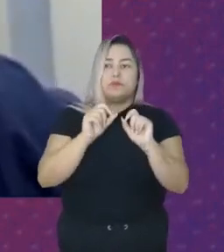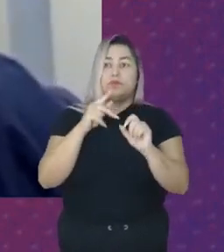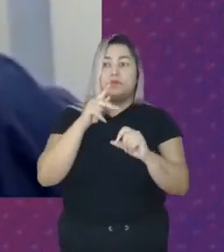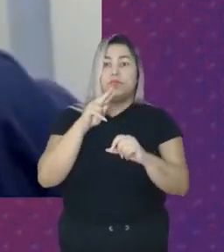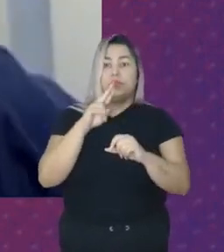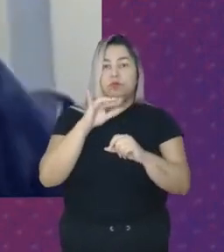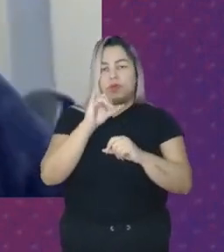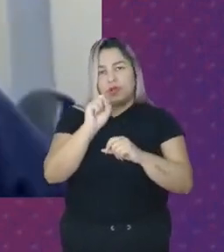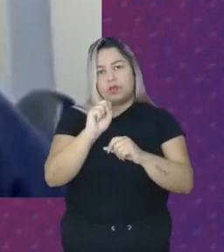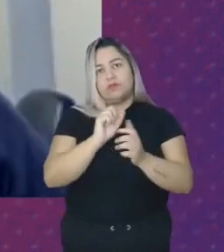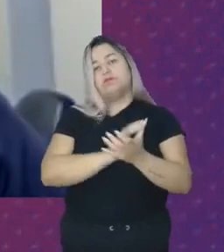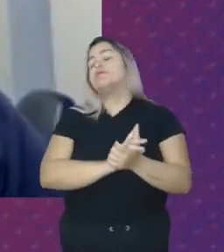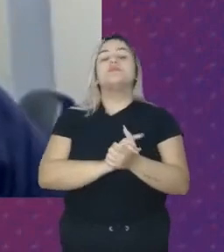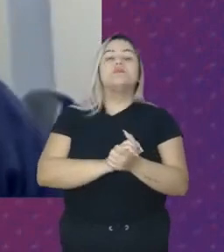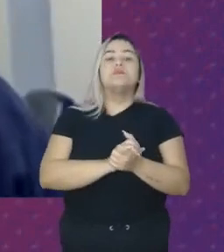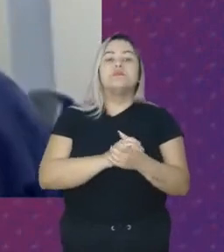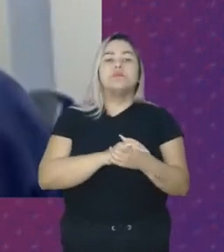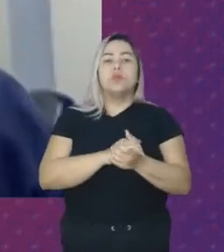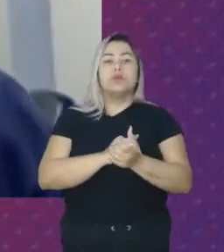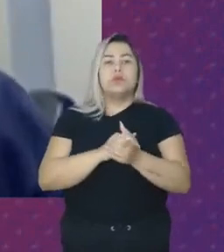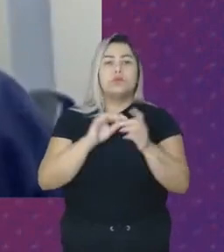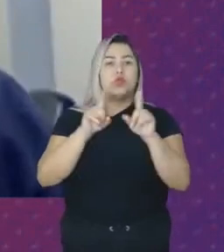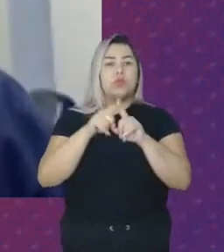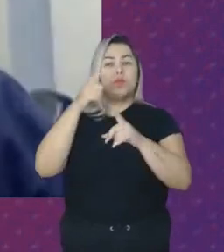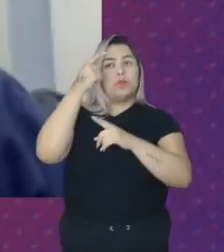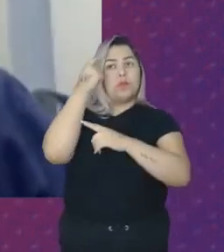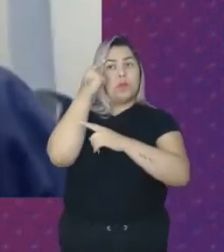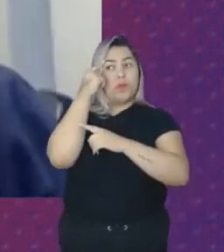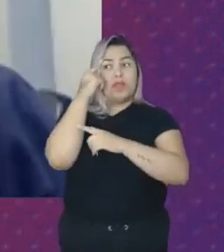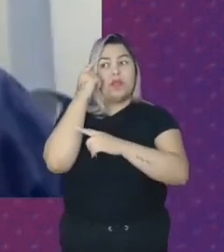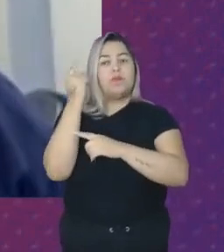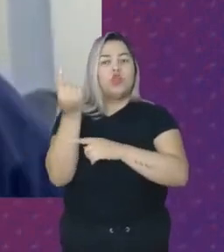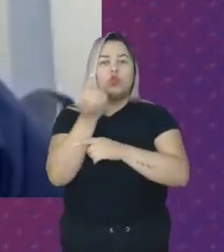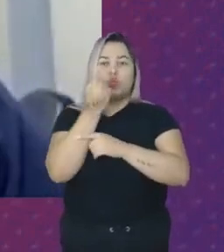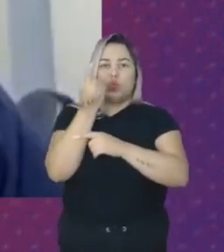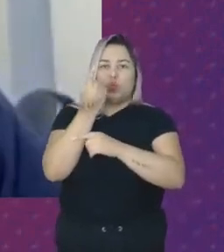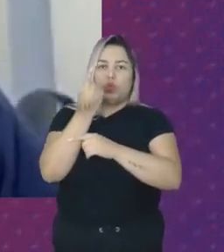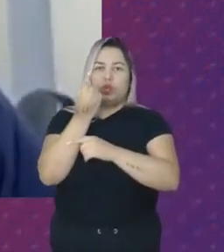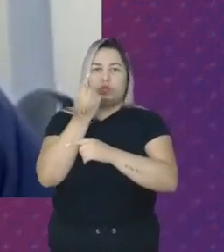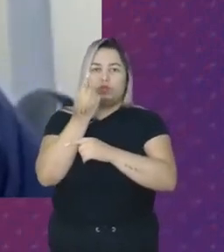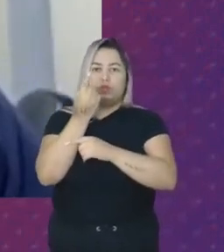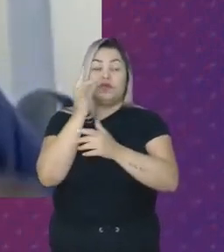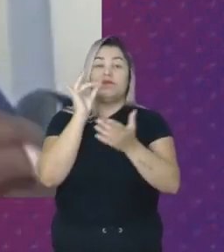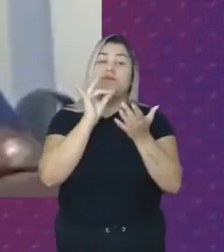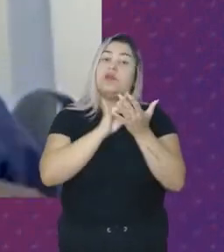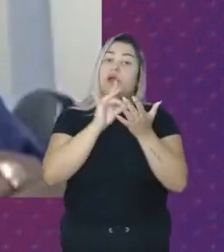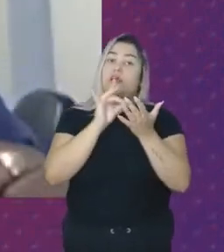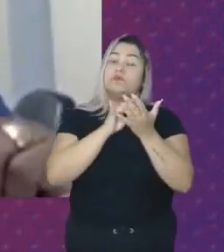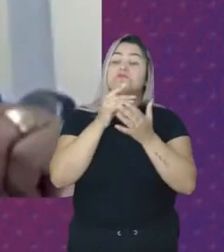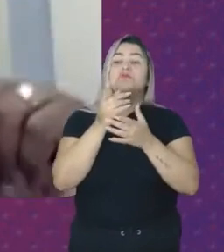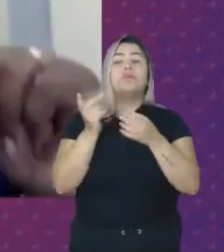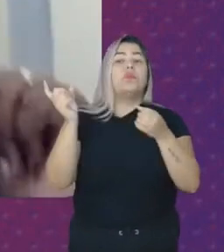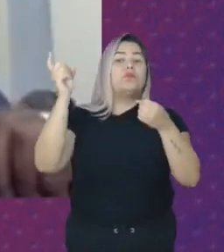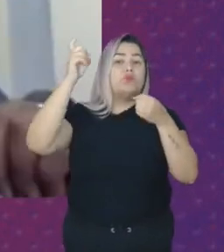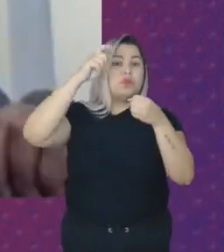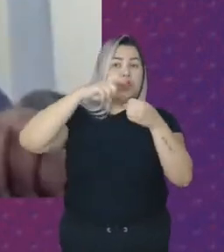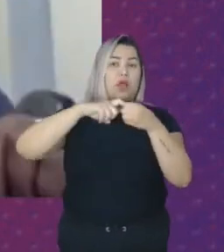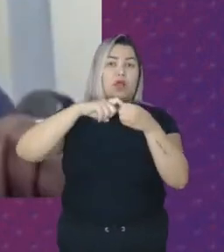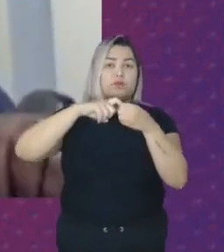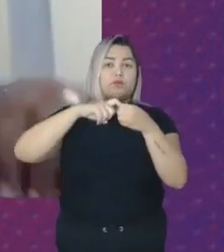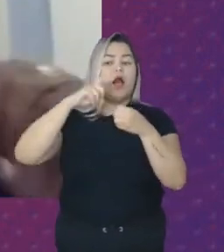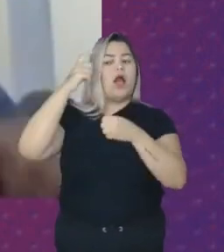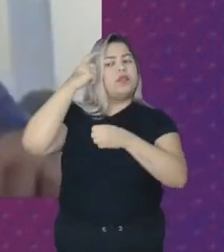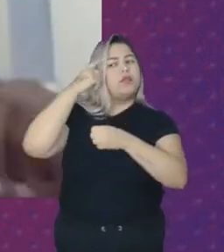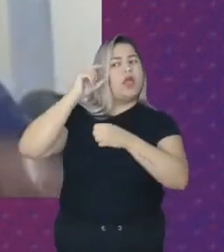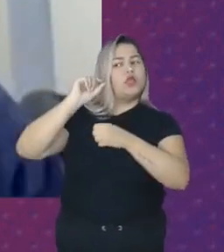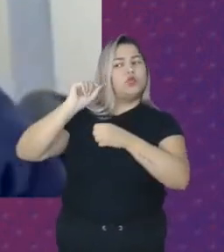né? A tentativa de impor um pensamento único, na verdade, quer retomar aquela